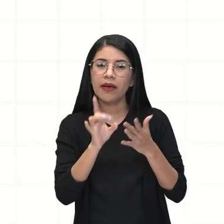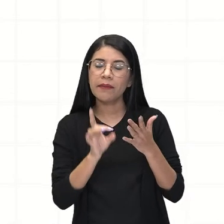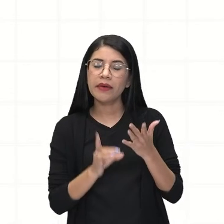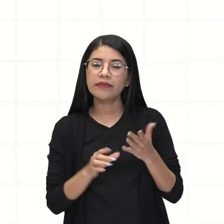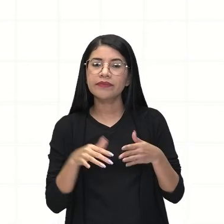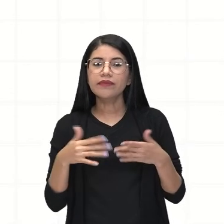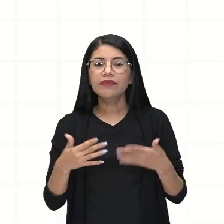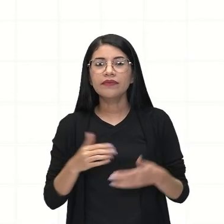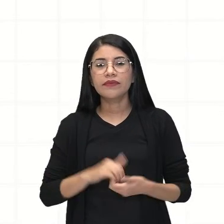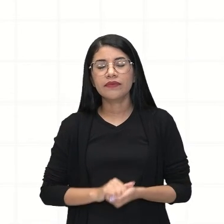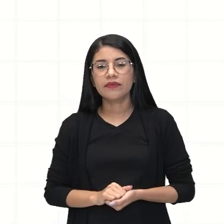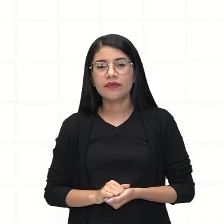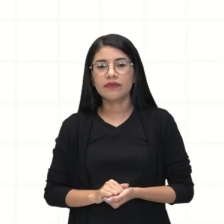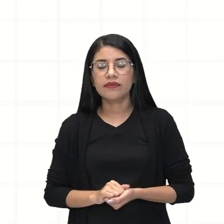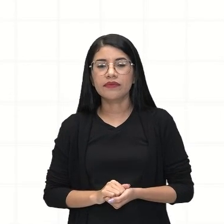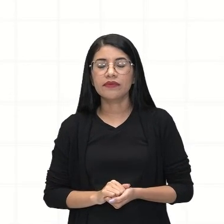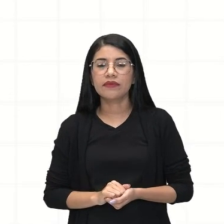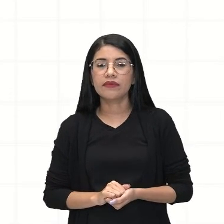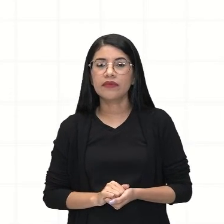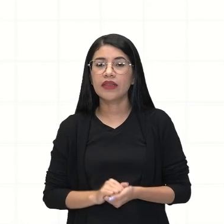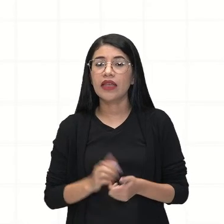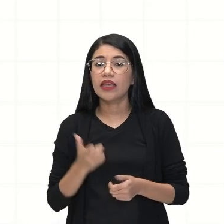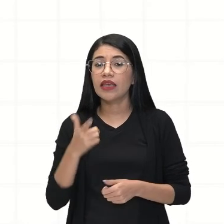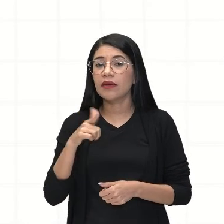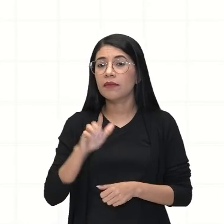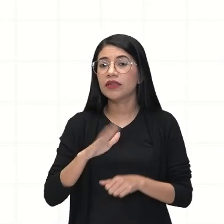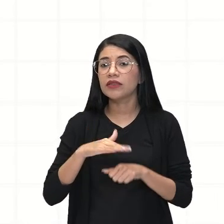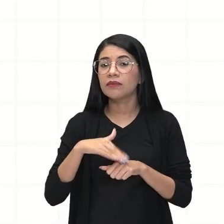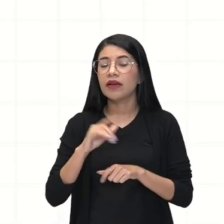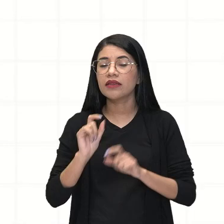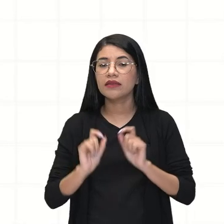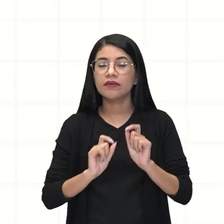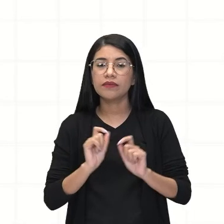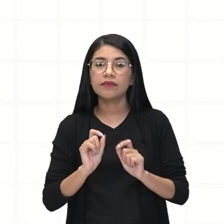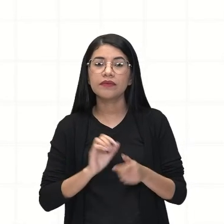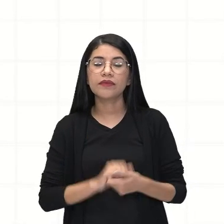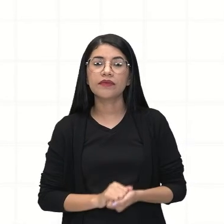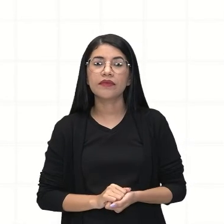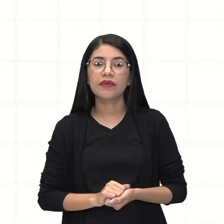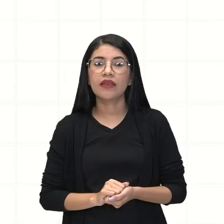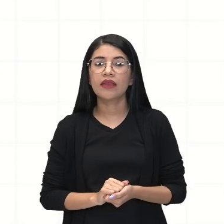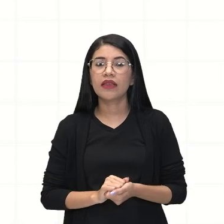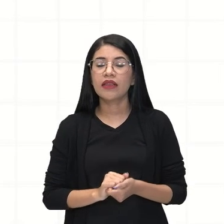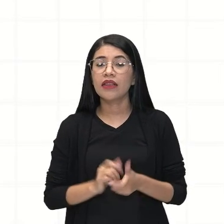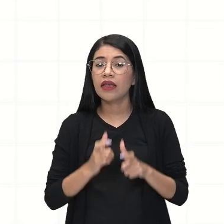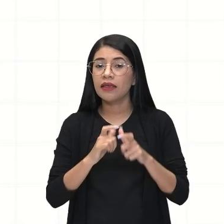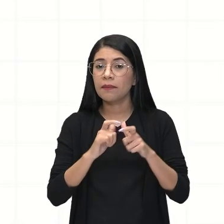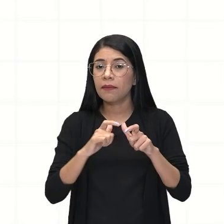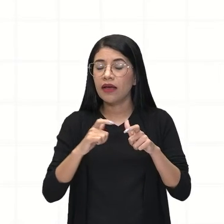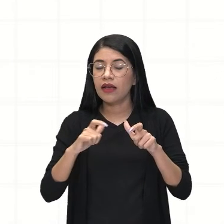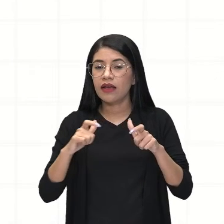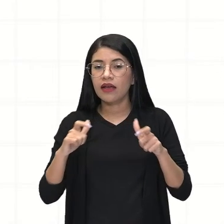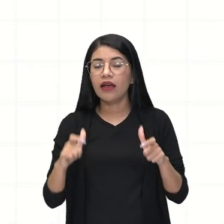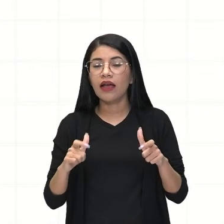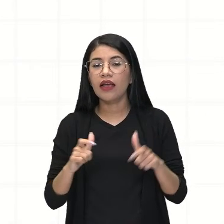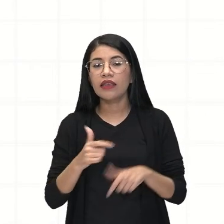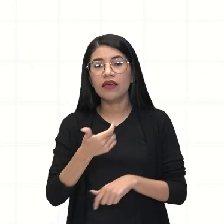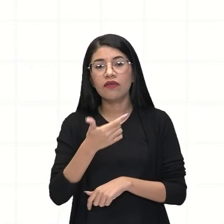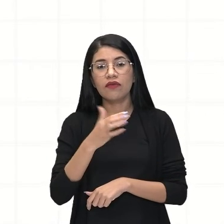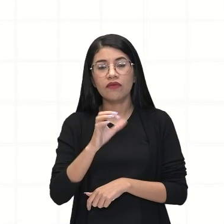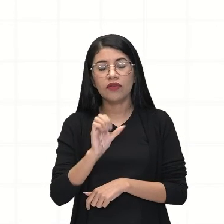a moda das áreas é a que se repete mais, né? Ou seja, é a que tem maior quantidade. Então,